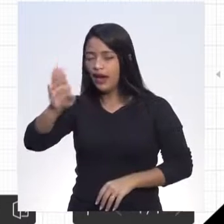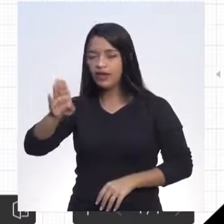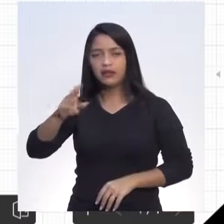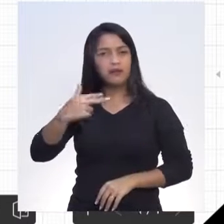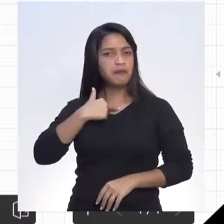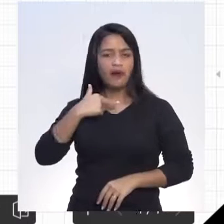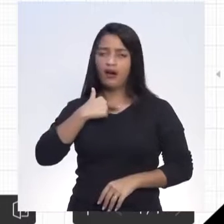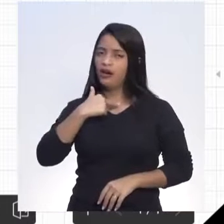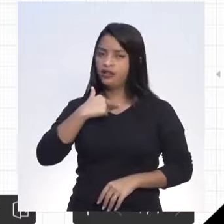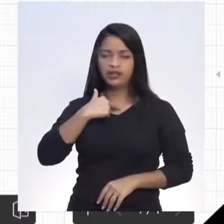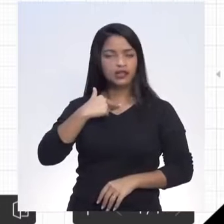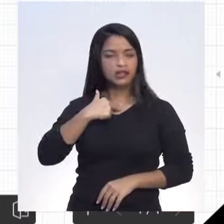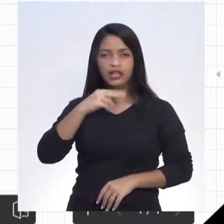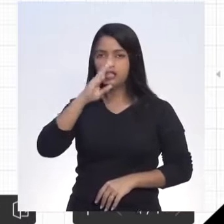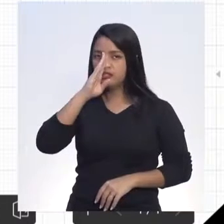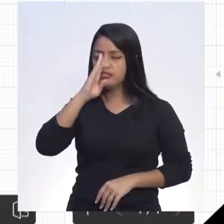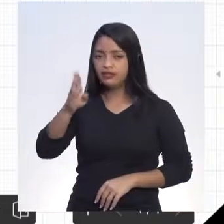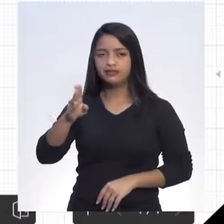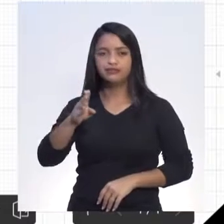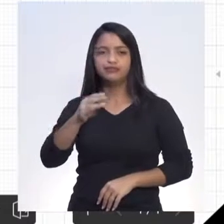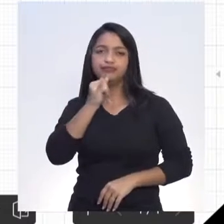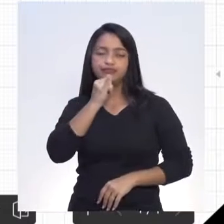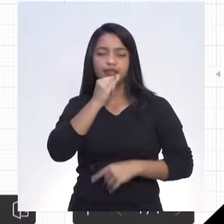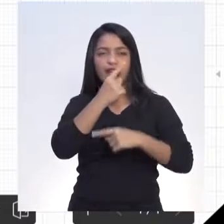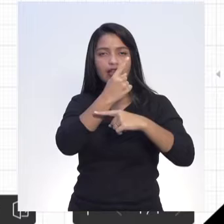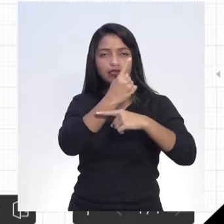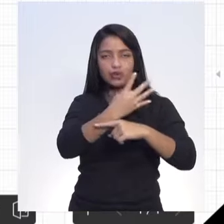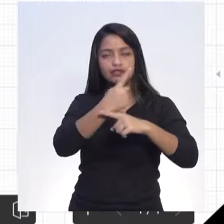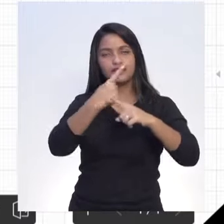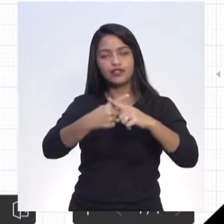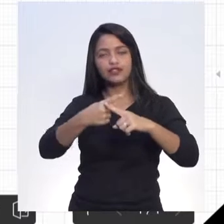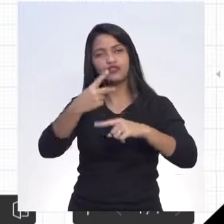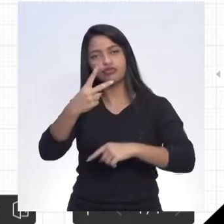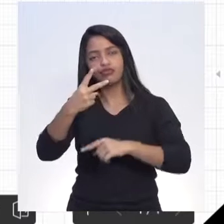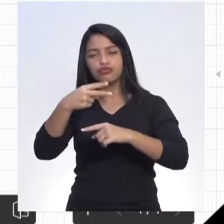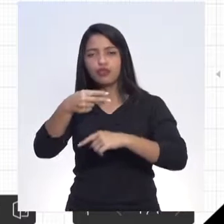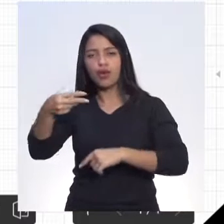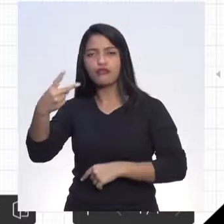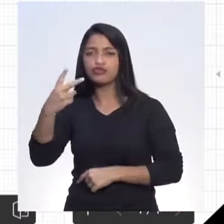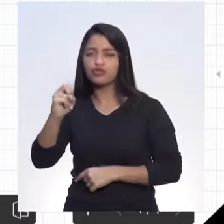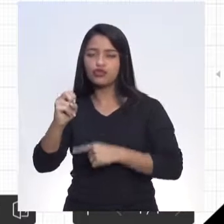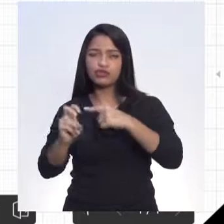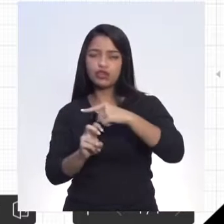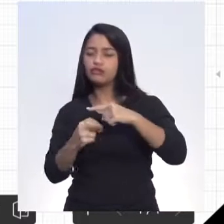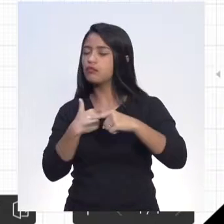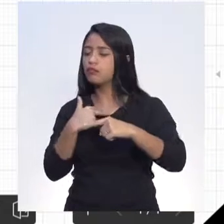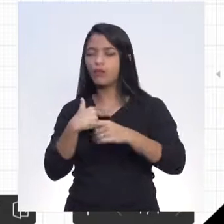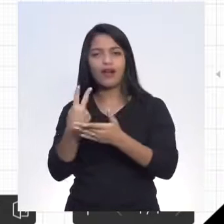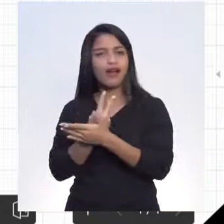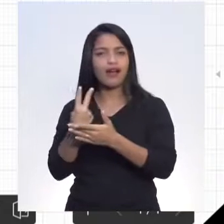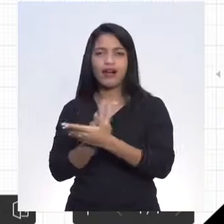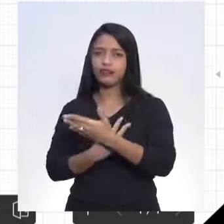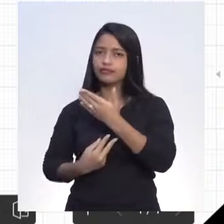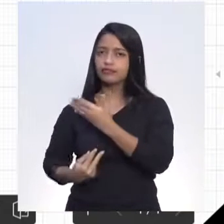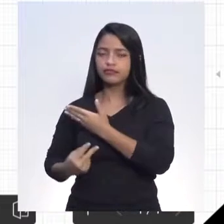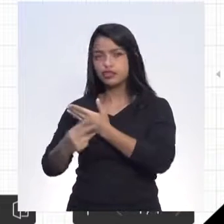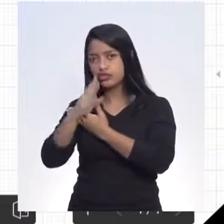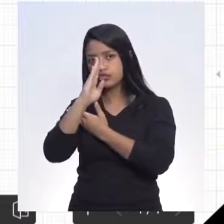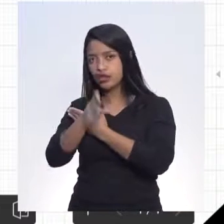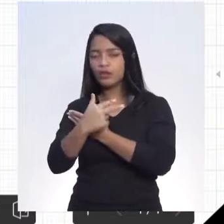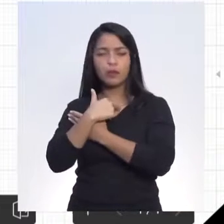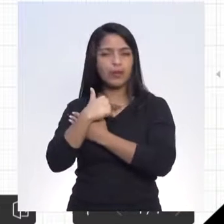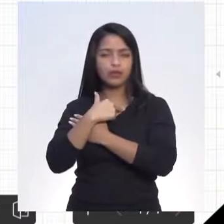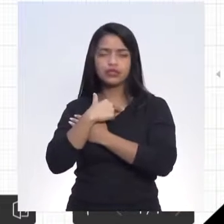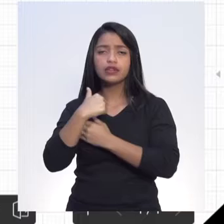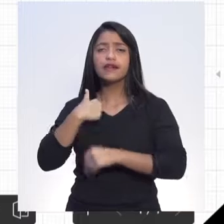aqui nunca seria 28 quintos, tá? Isso aqui, ó, tá errado. Eu não posso multiplicar aqui direto. o que